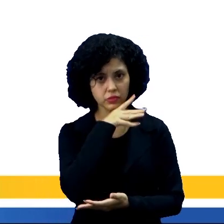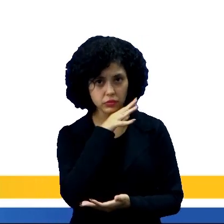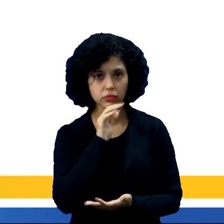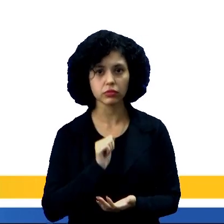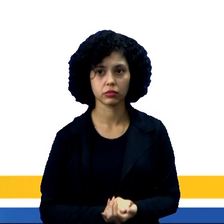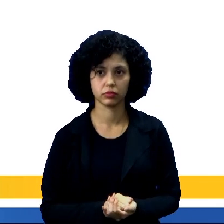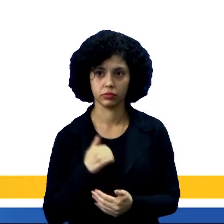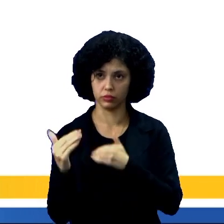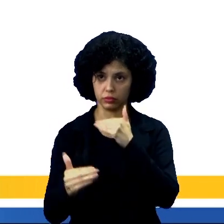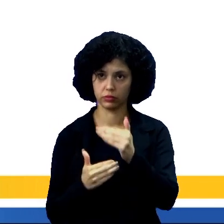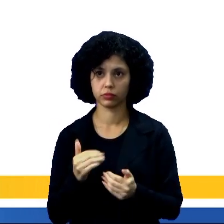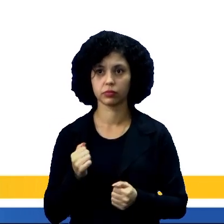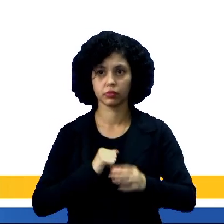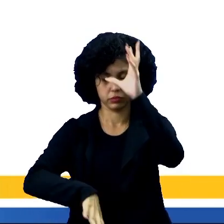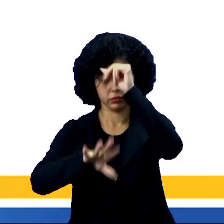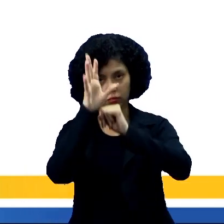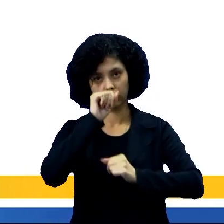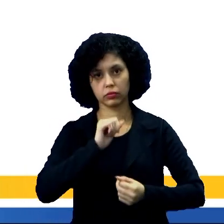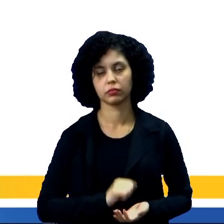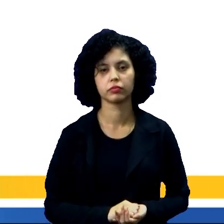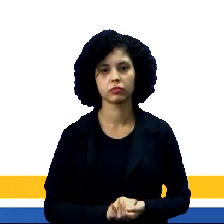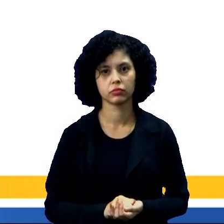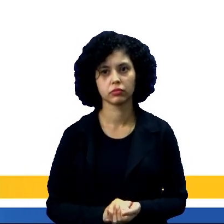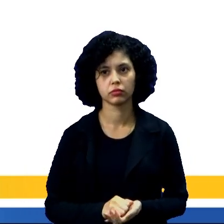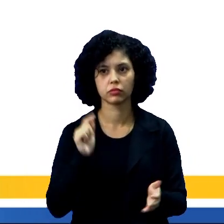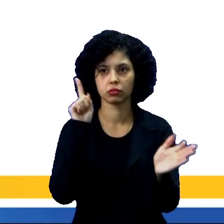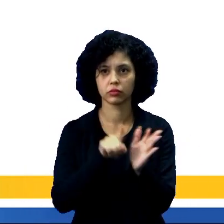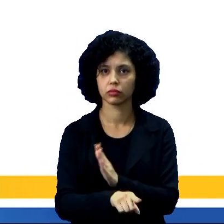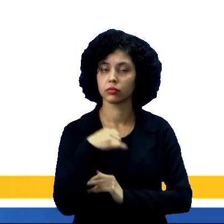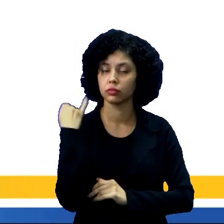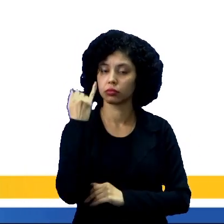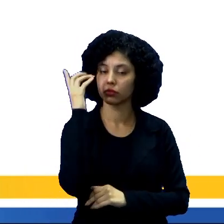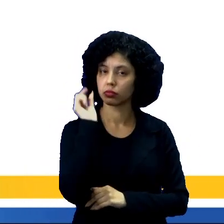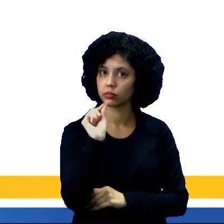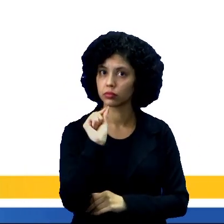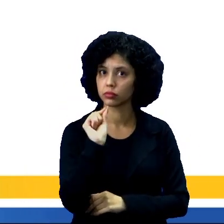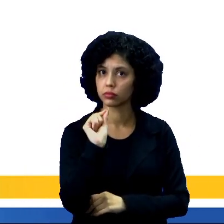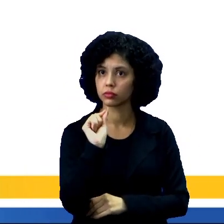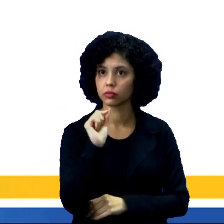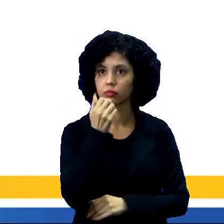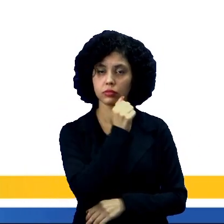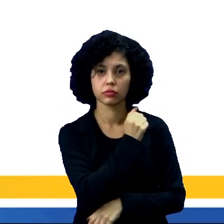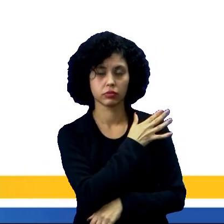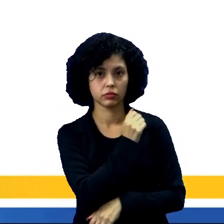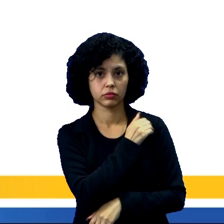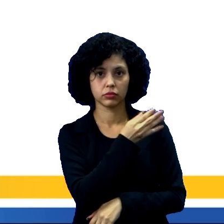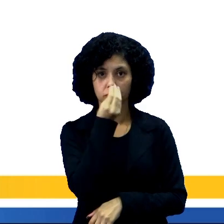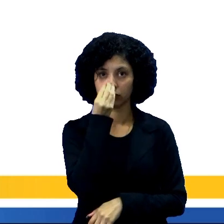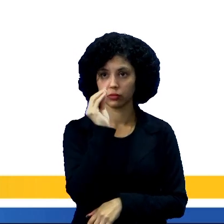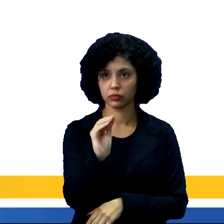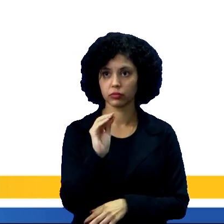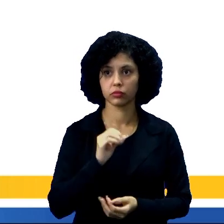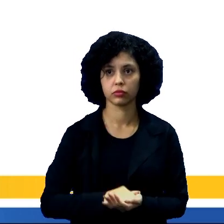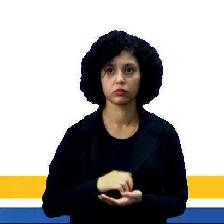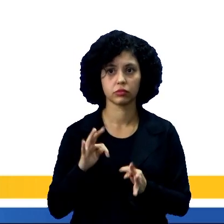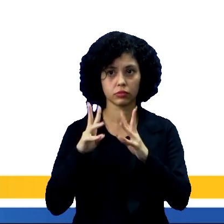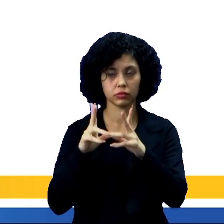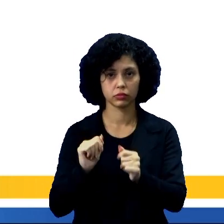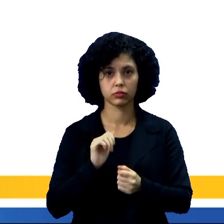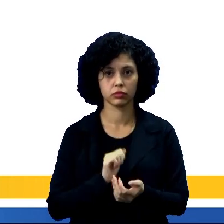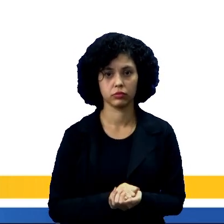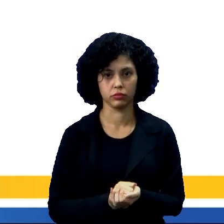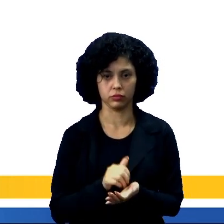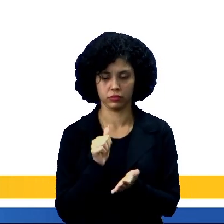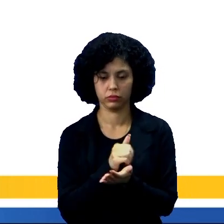para o desenvolvimento do aprendizado, tá? Uma questão muito importante aqui é a gente definir a discriminação, que é denominada toda atitude